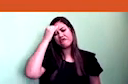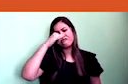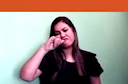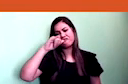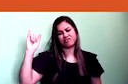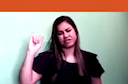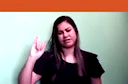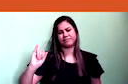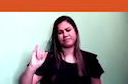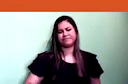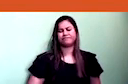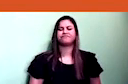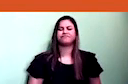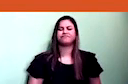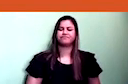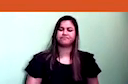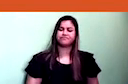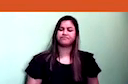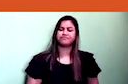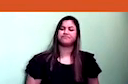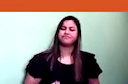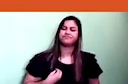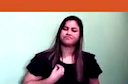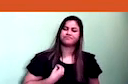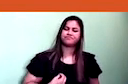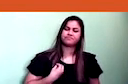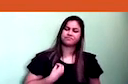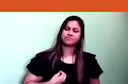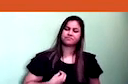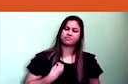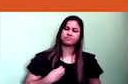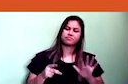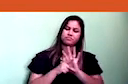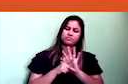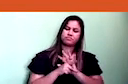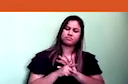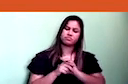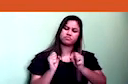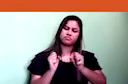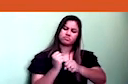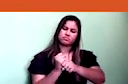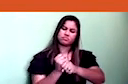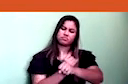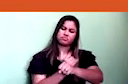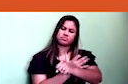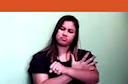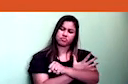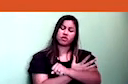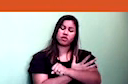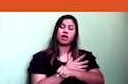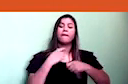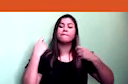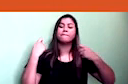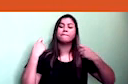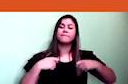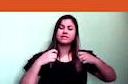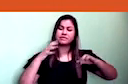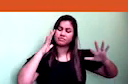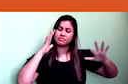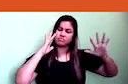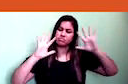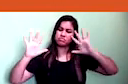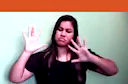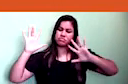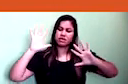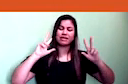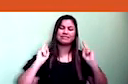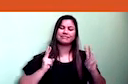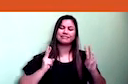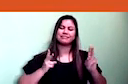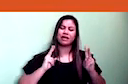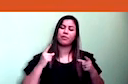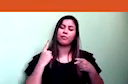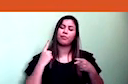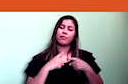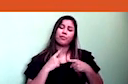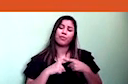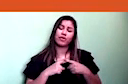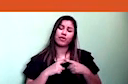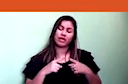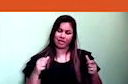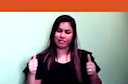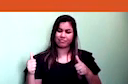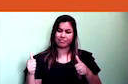gerada por emoções, ela tem que estar sempre sendo pensada Afinal de contas, nós estamos falando de saúde